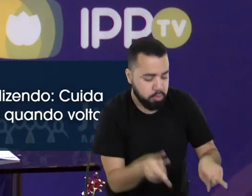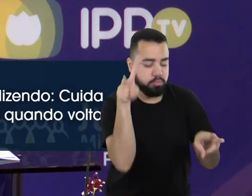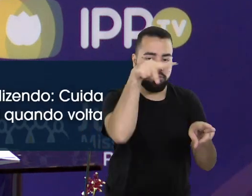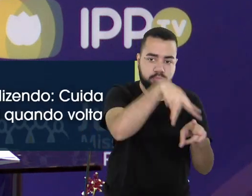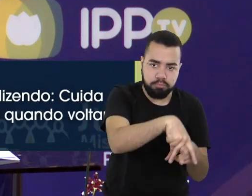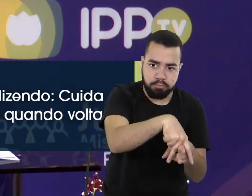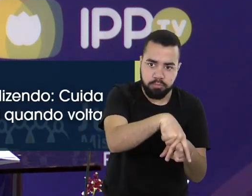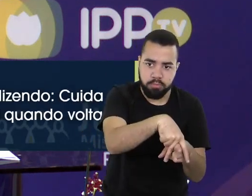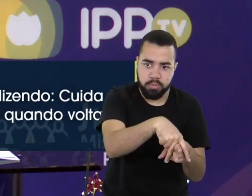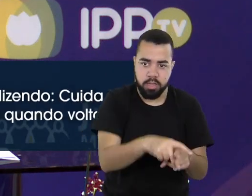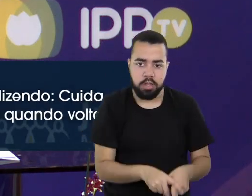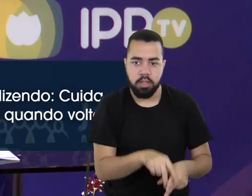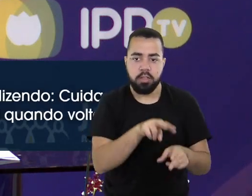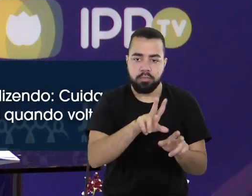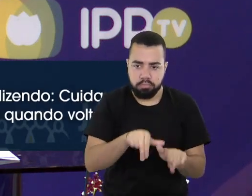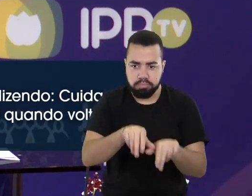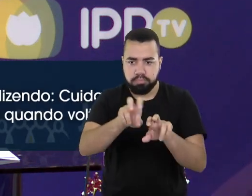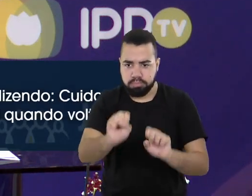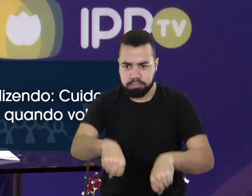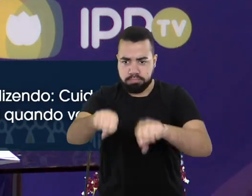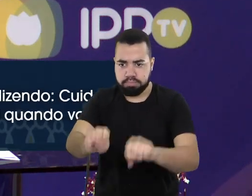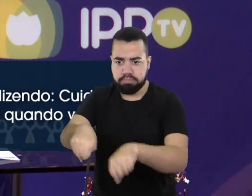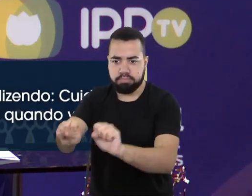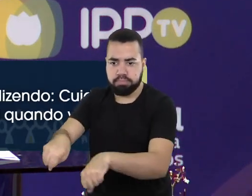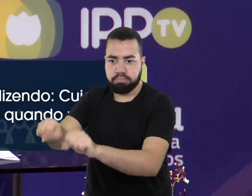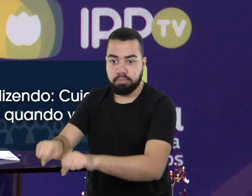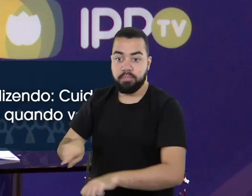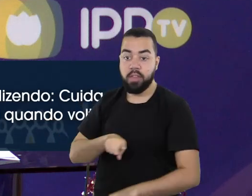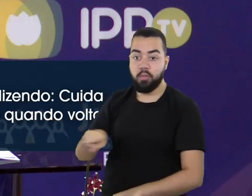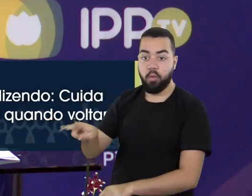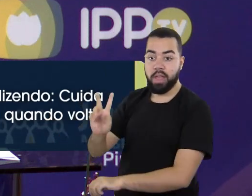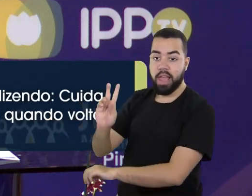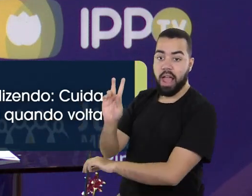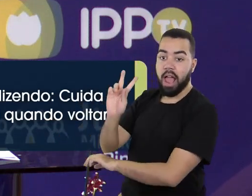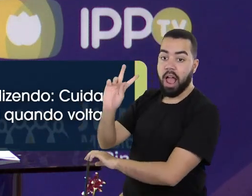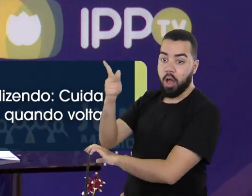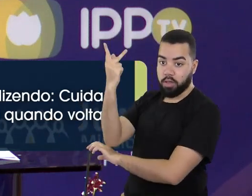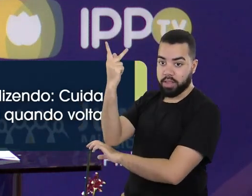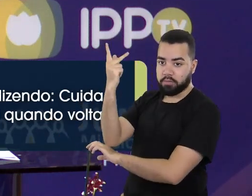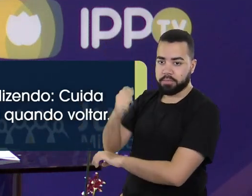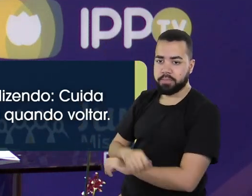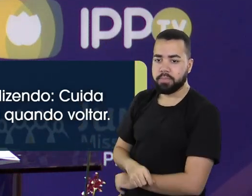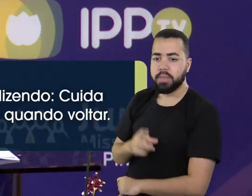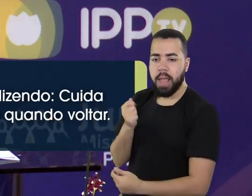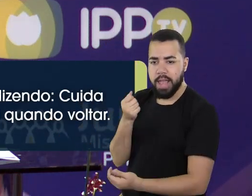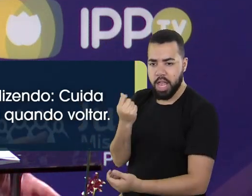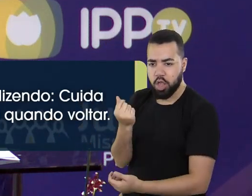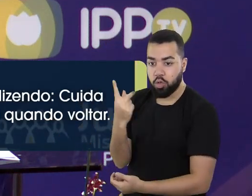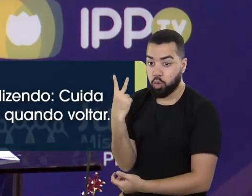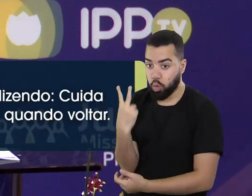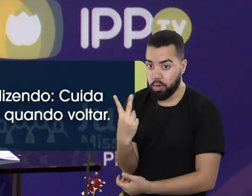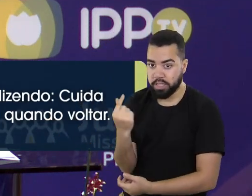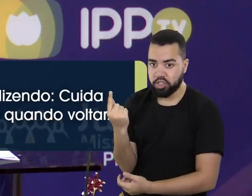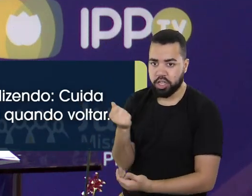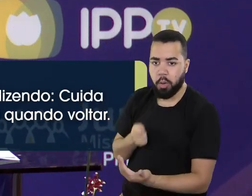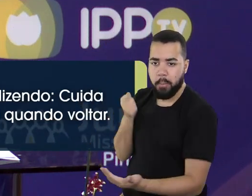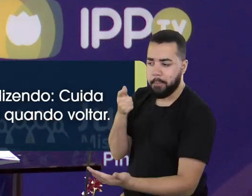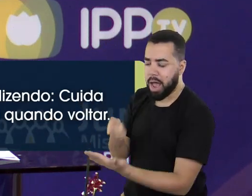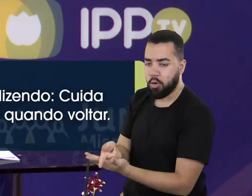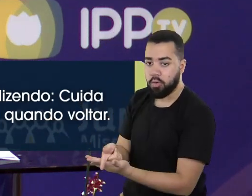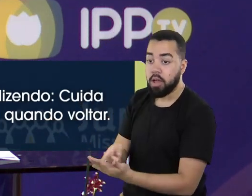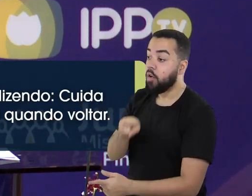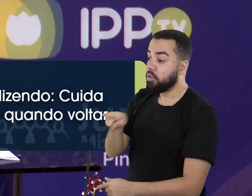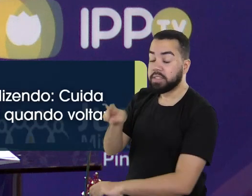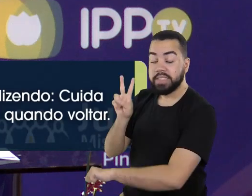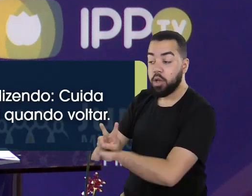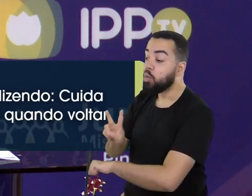dele. No dia seguinte, tirou 2 denários e os entregou ao hospedeiro, dizendo: cuida deste homem, e se alguma